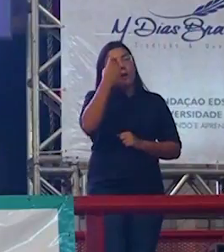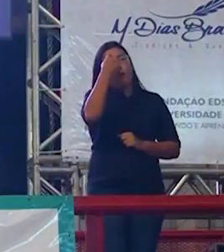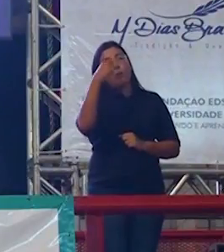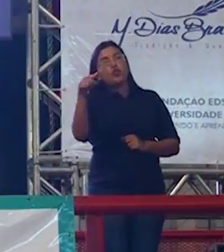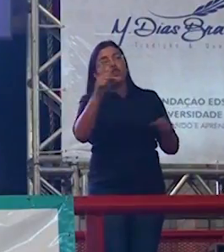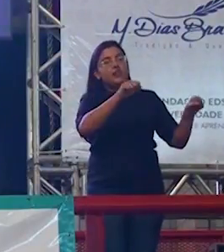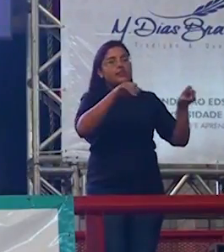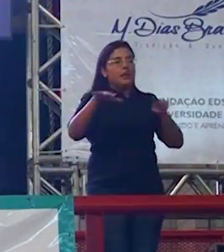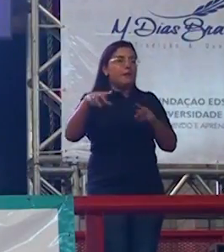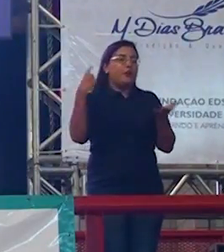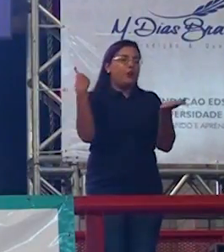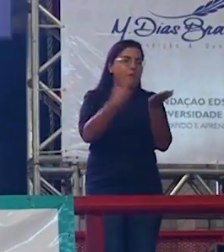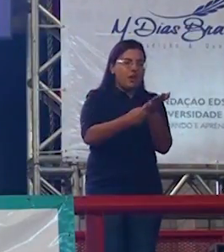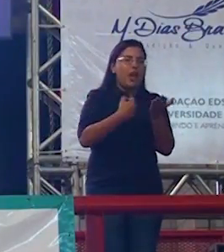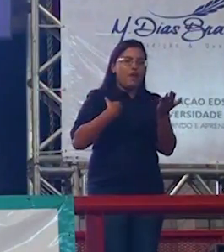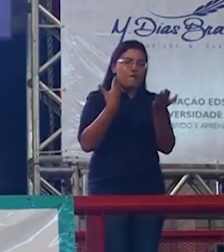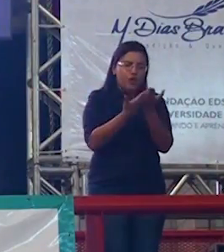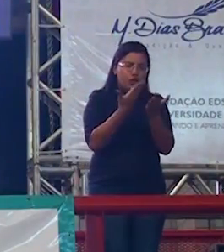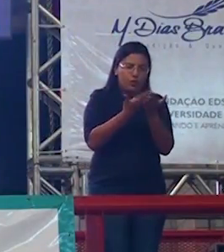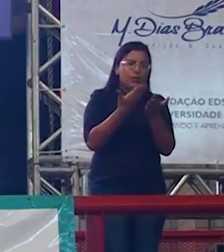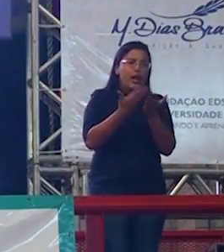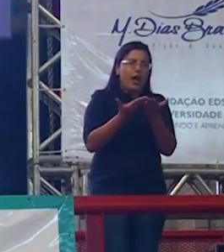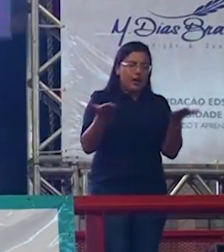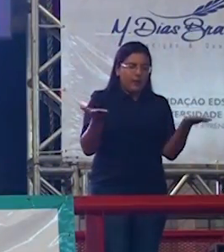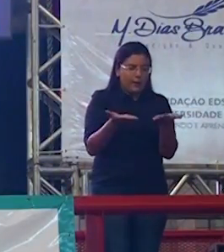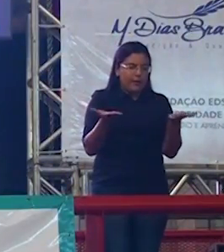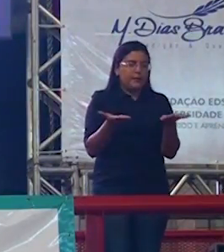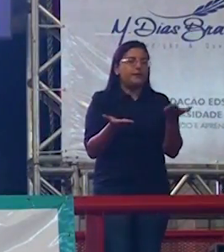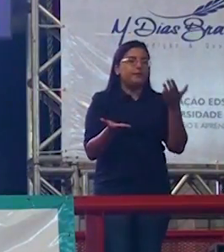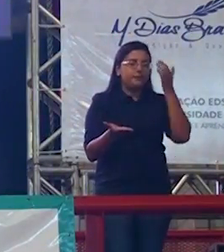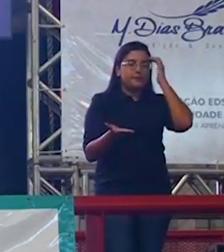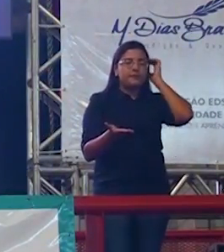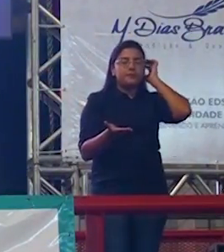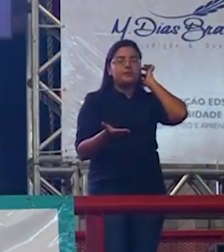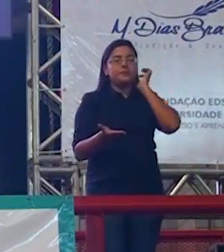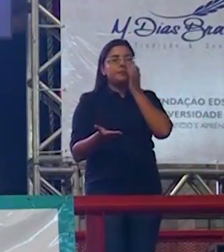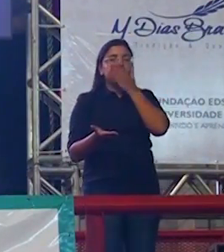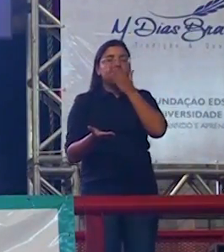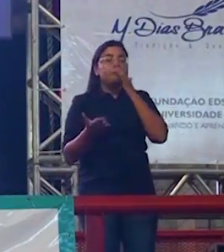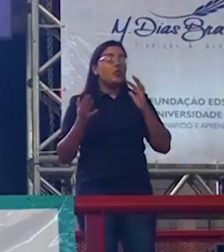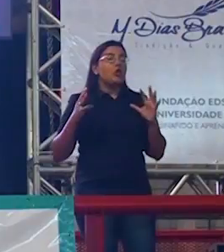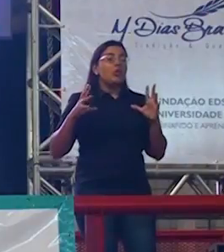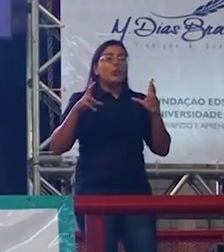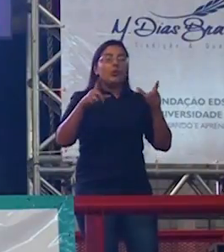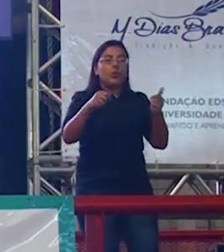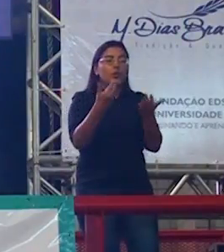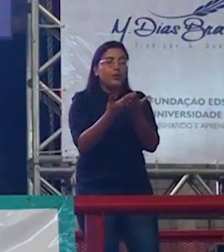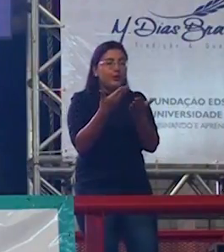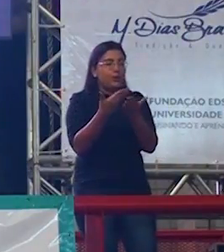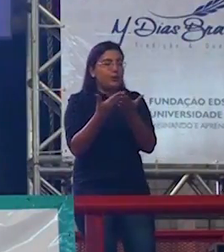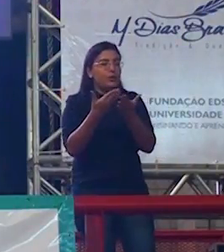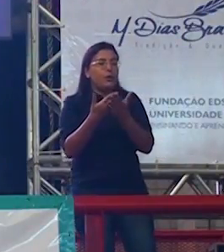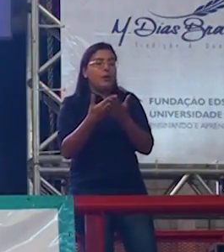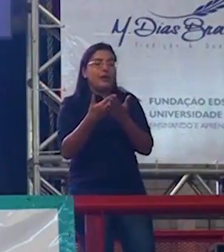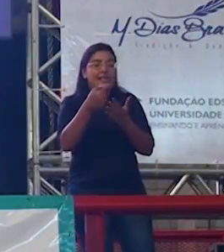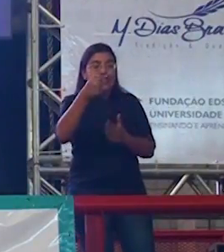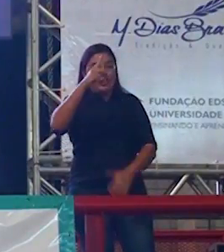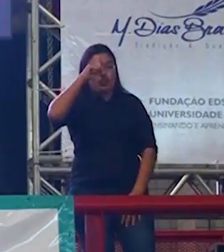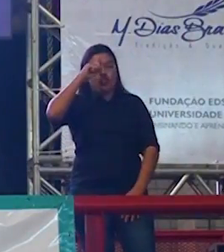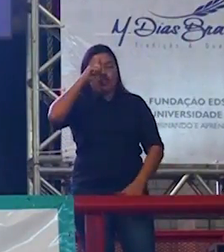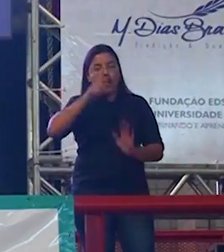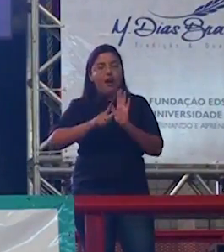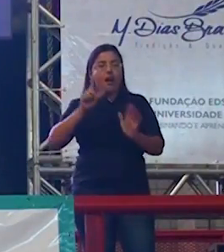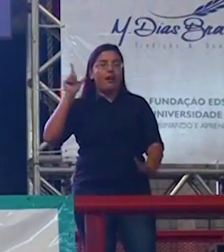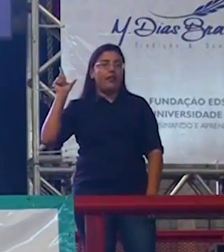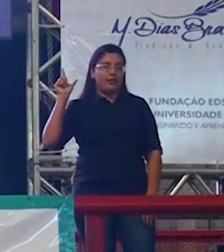dia na semana para você dar uma revisada em tudo que você estudou nos 7 dias